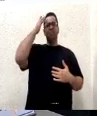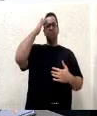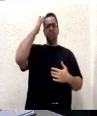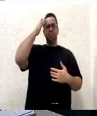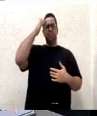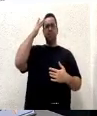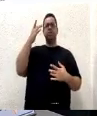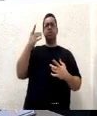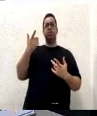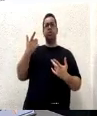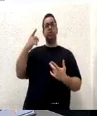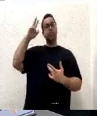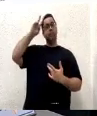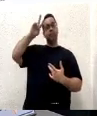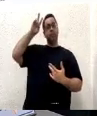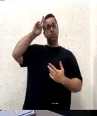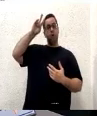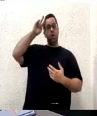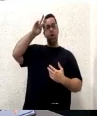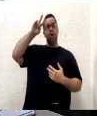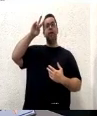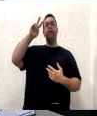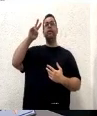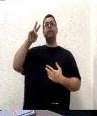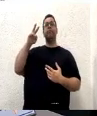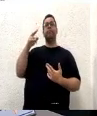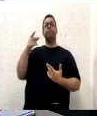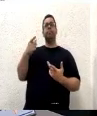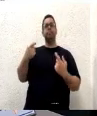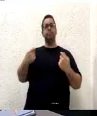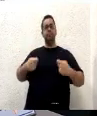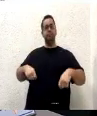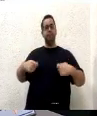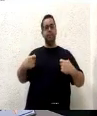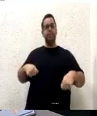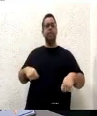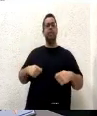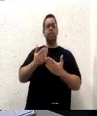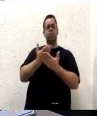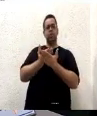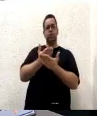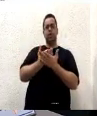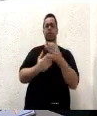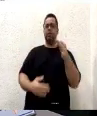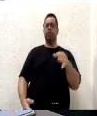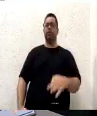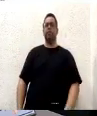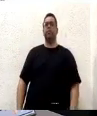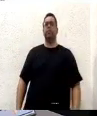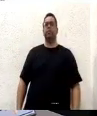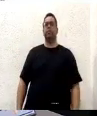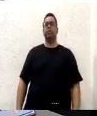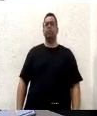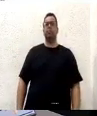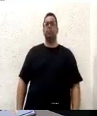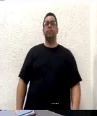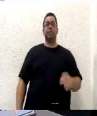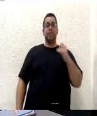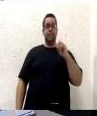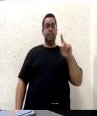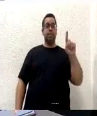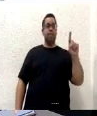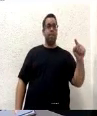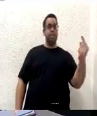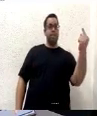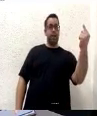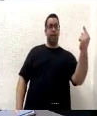essa história, essa questão, eu acho que tem que ser reavaliada. Porque o que é para um tem que ser para o